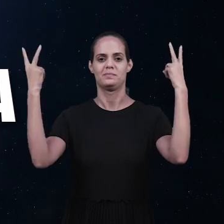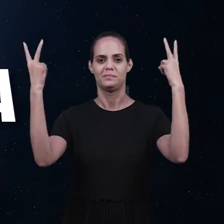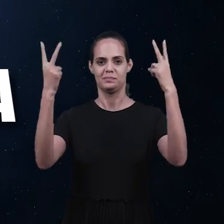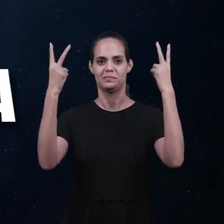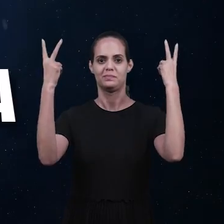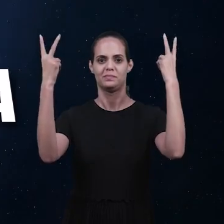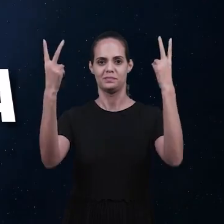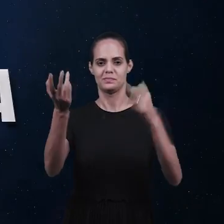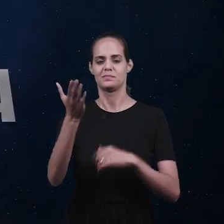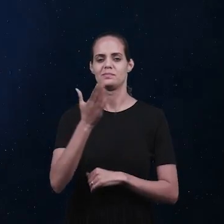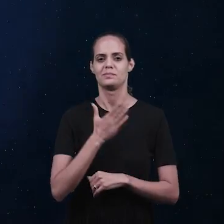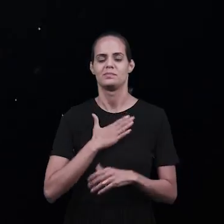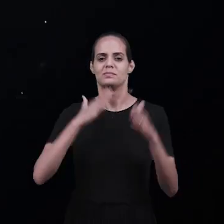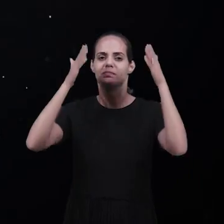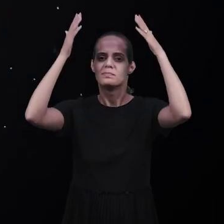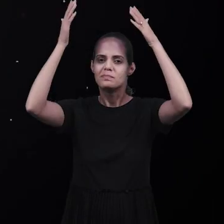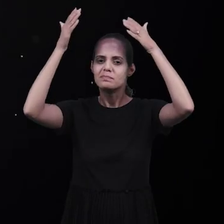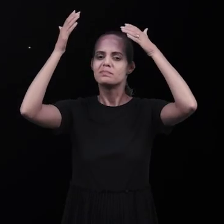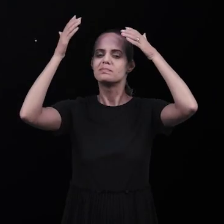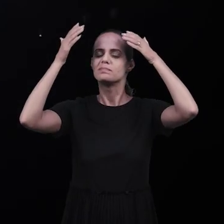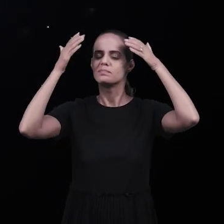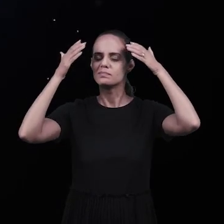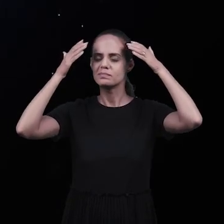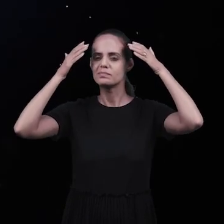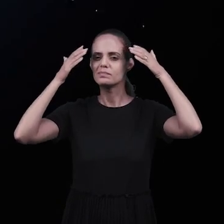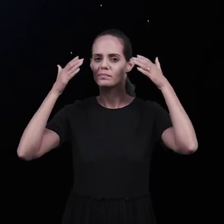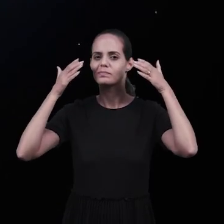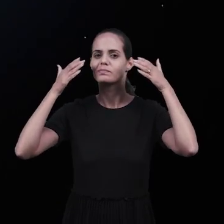chegar o dia do meu Rei,